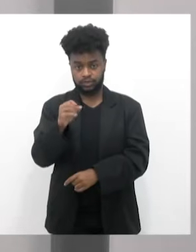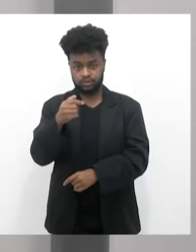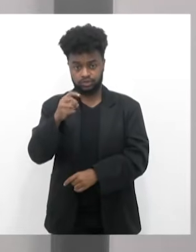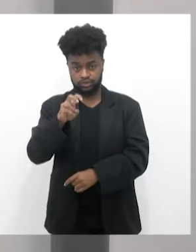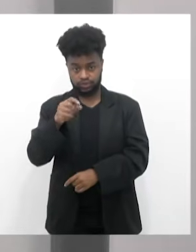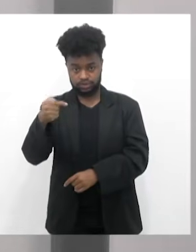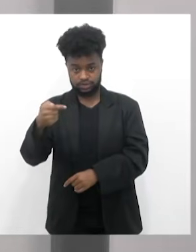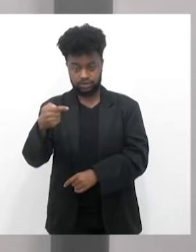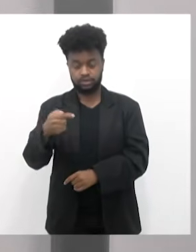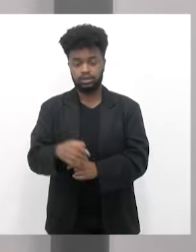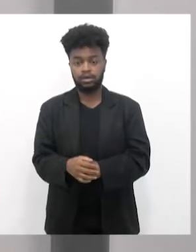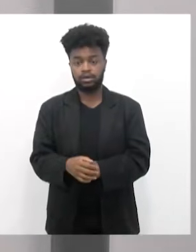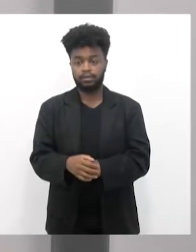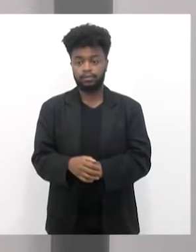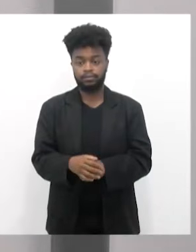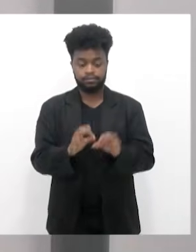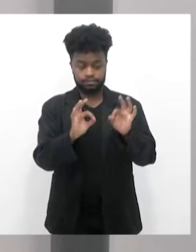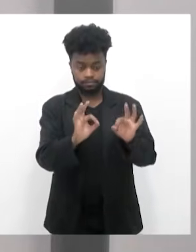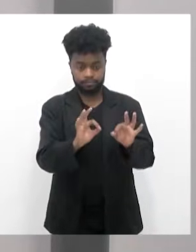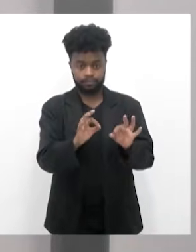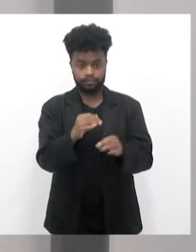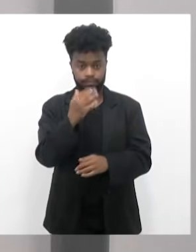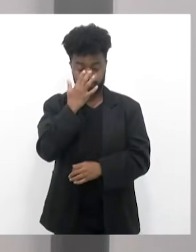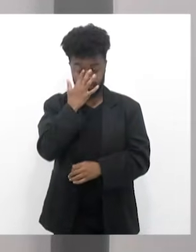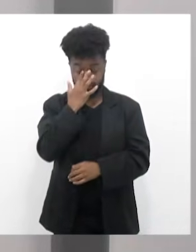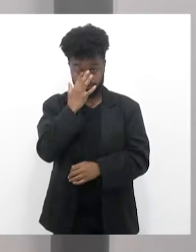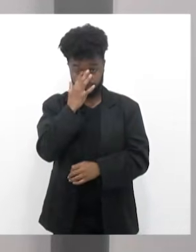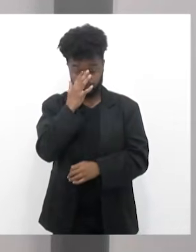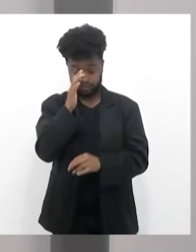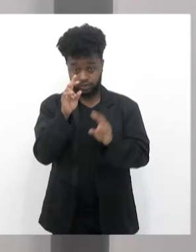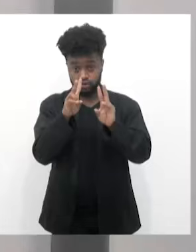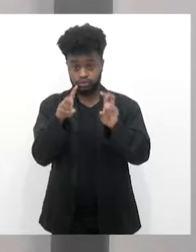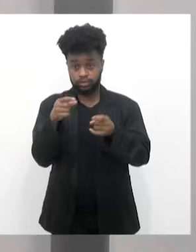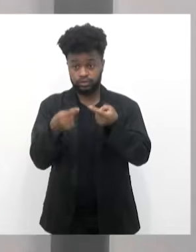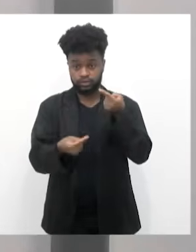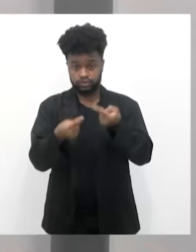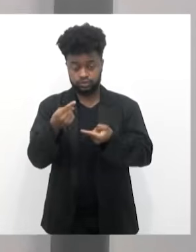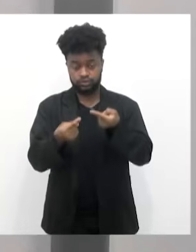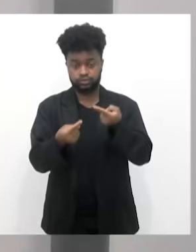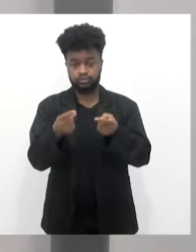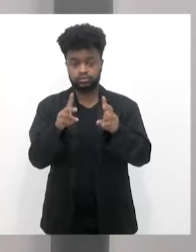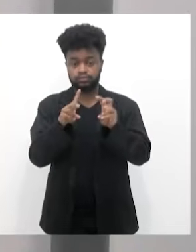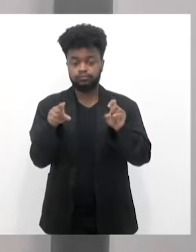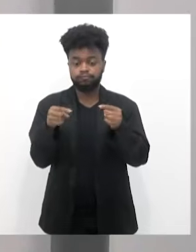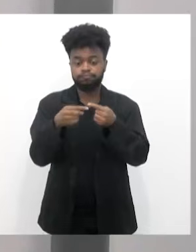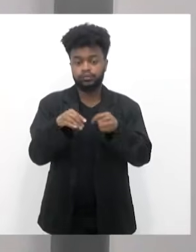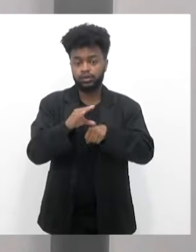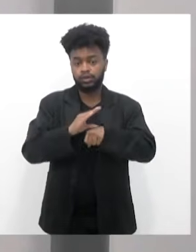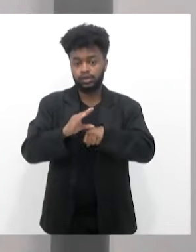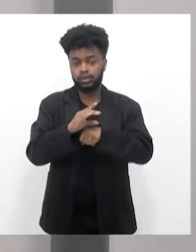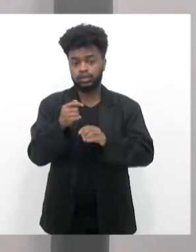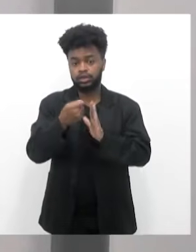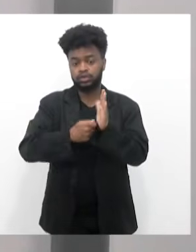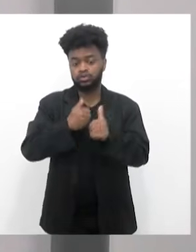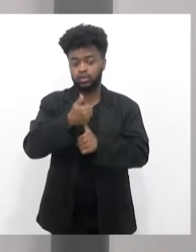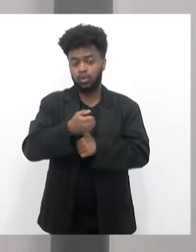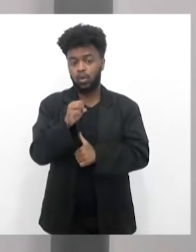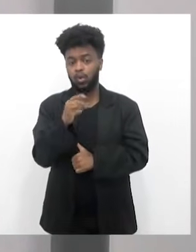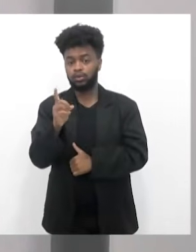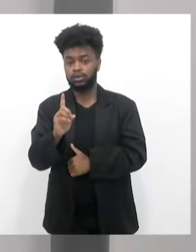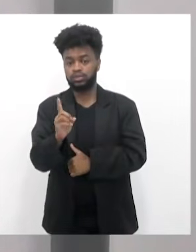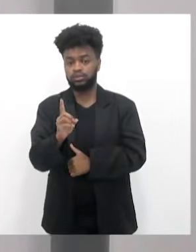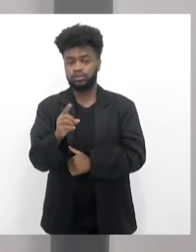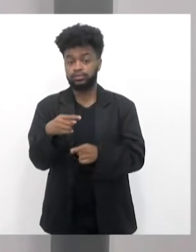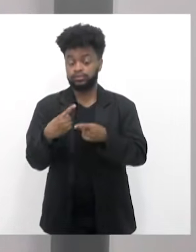isso que eu estou falando. De ser preciso em relação a uma discussão sobre a constitucionalidade do substitutivo ou não.